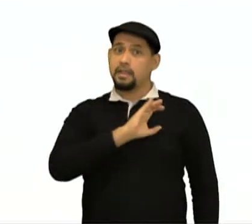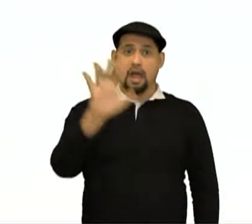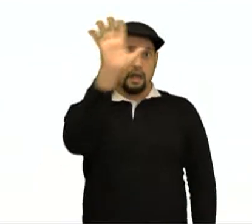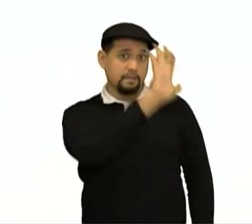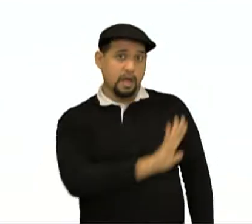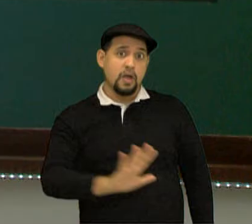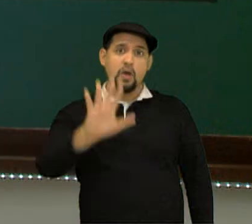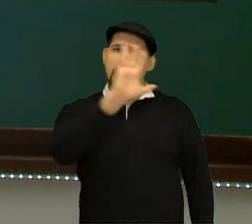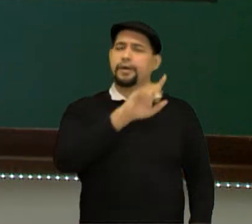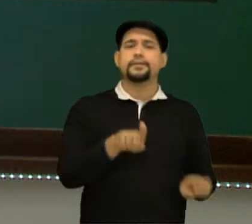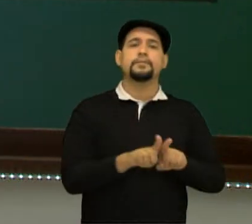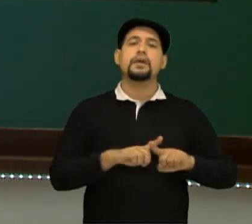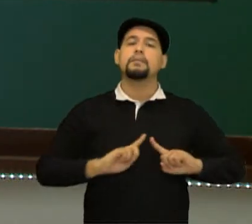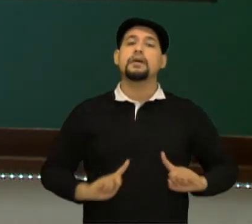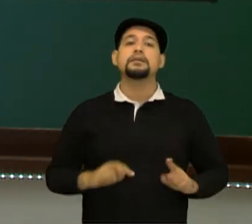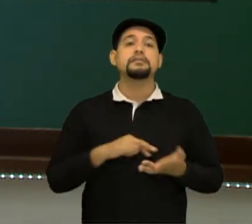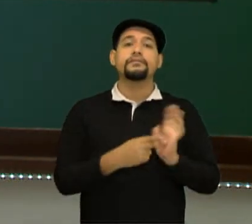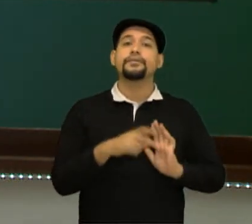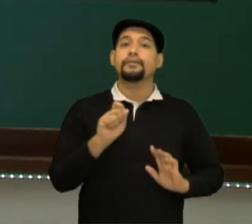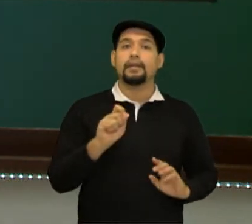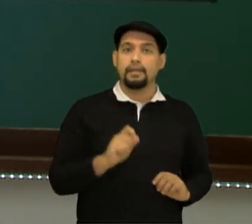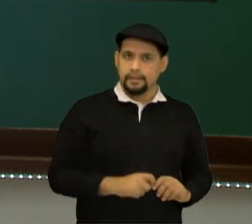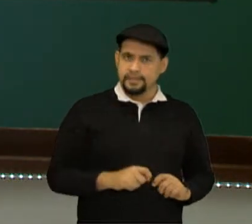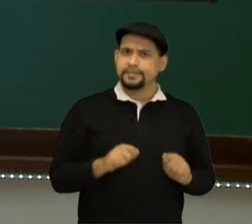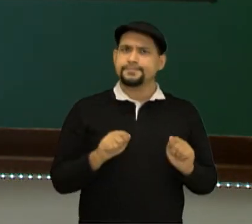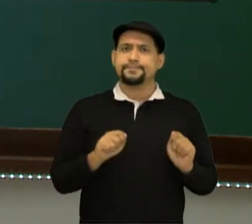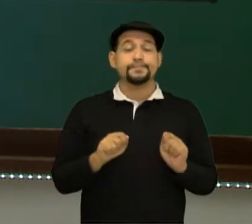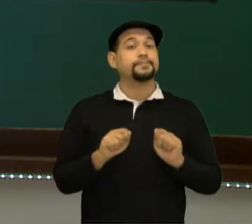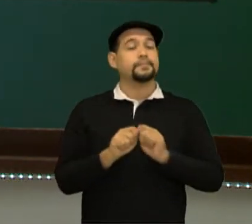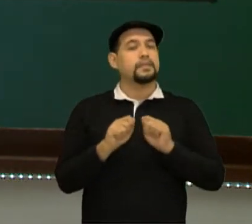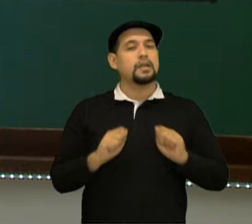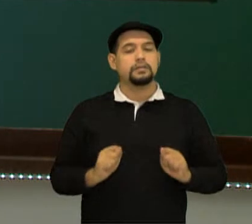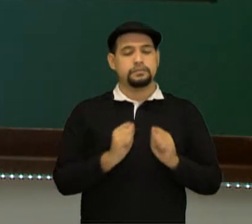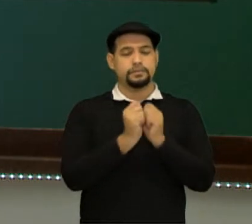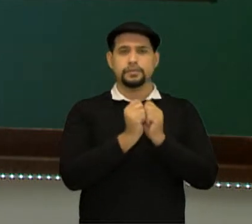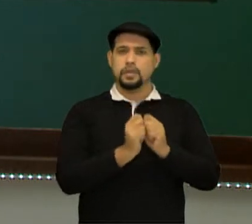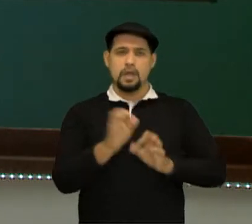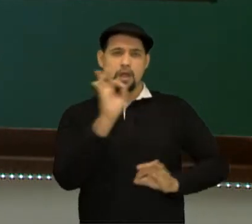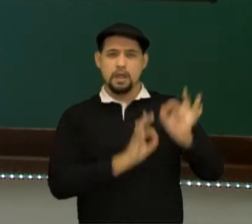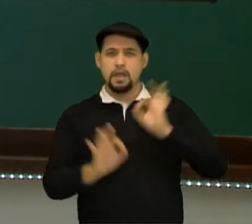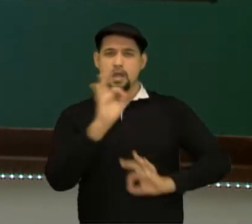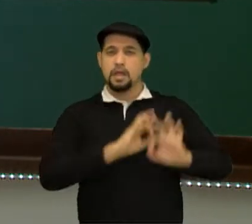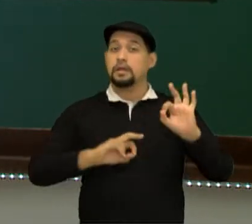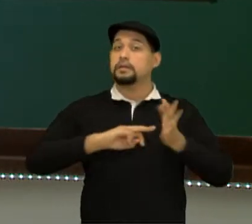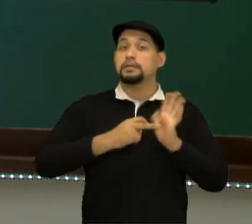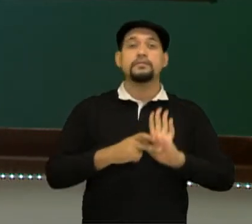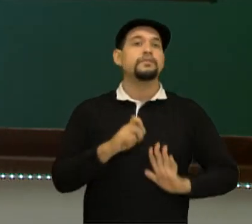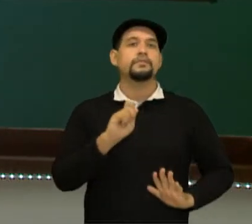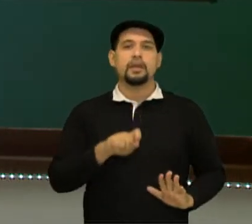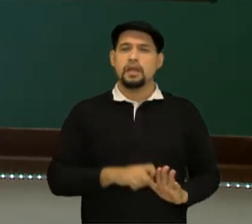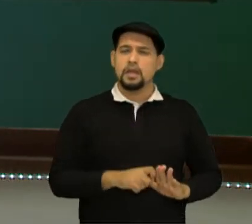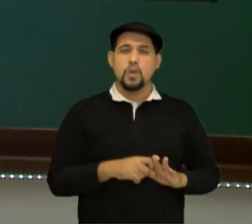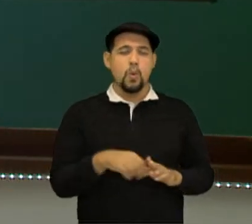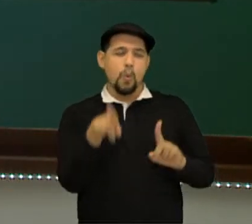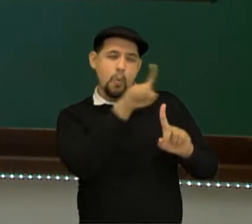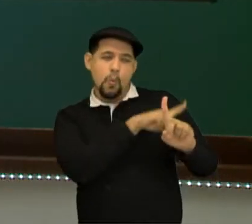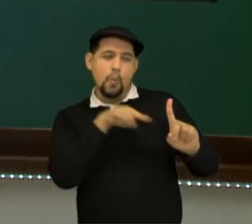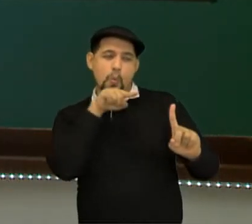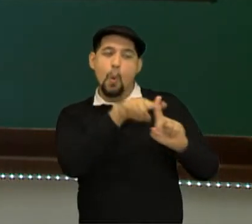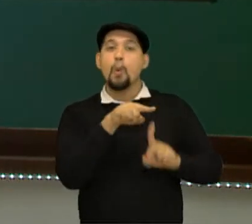espaço maior Então dessa forma estabelece dentro da sua organização o dentro do seu